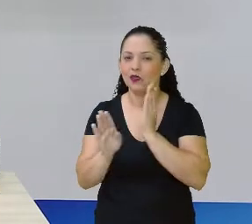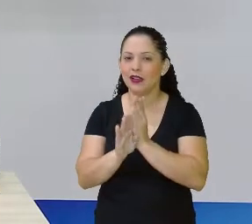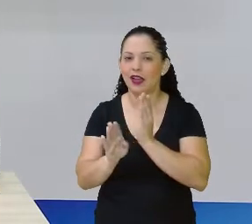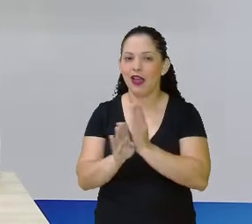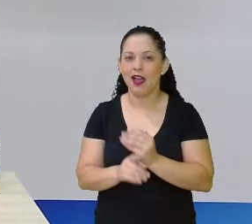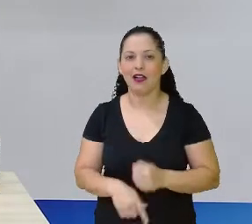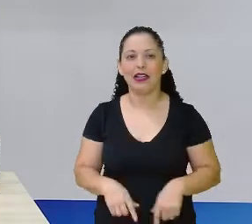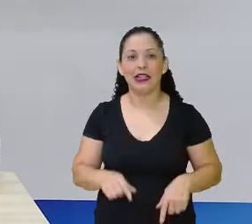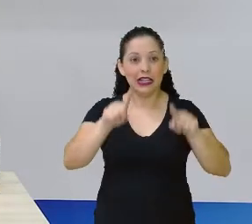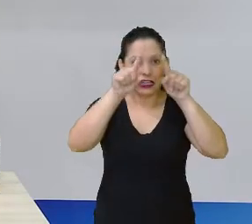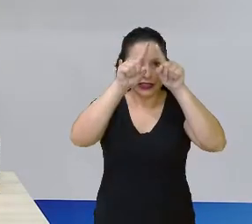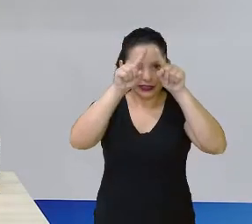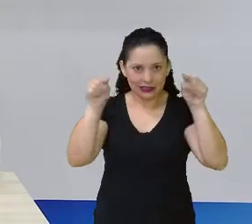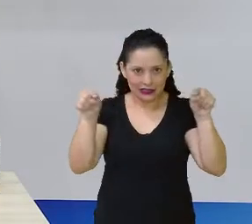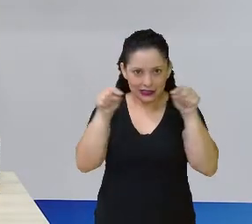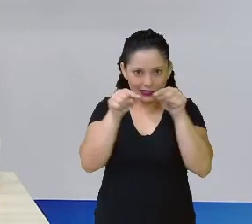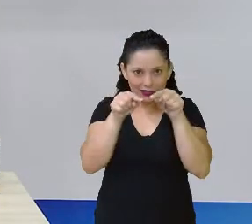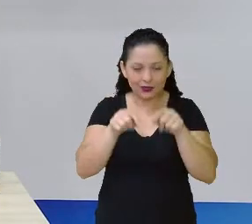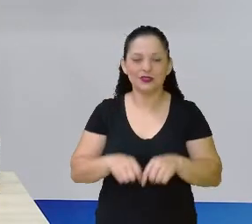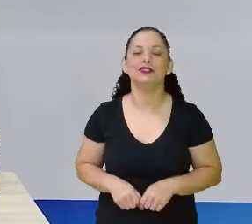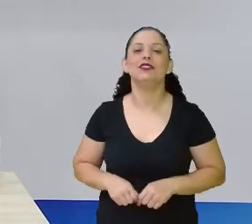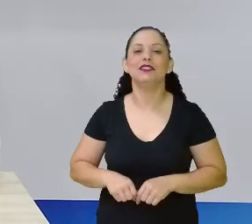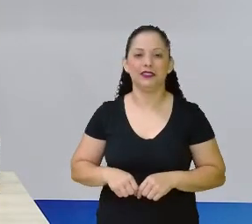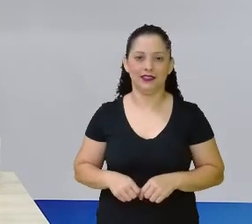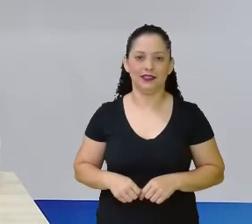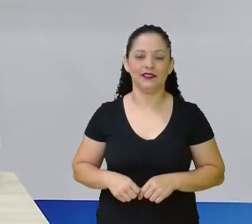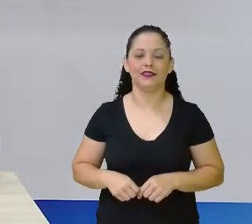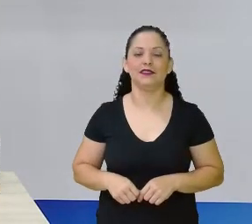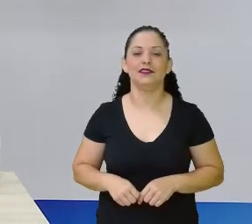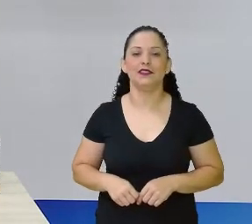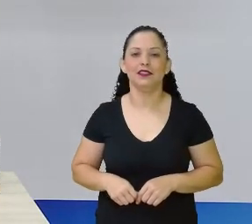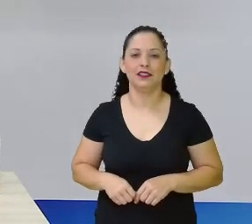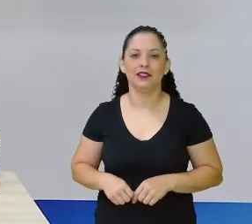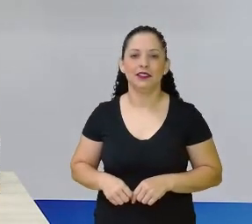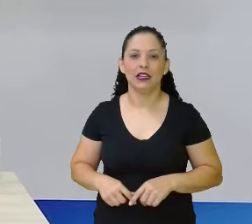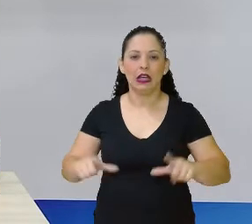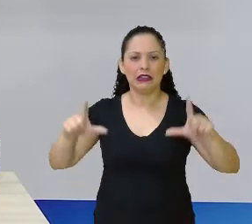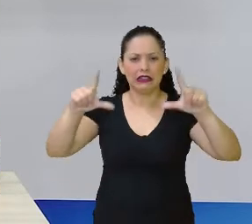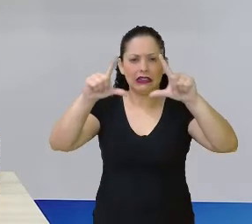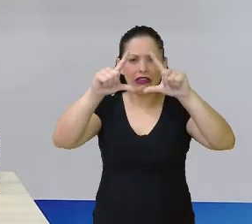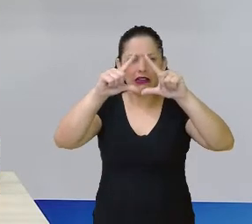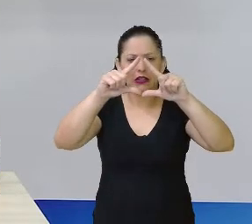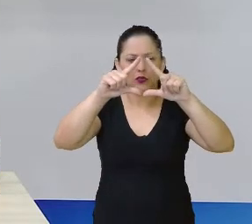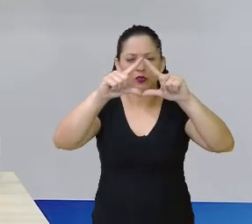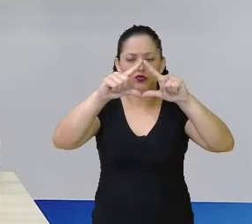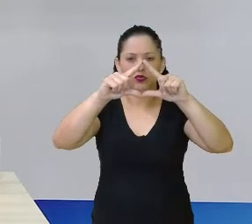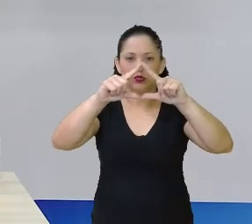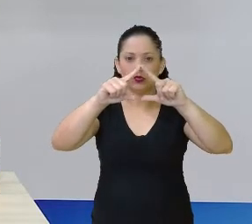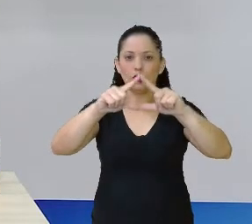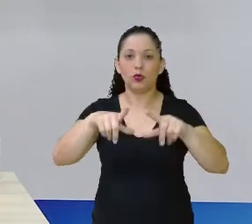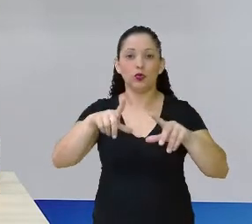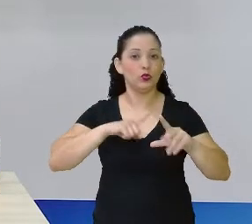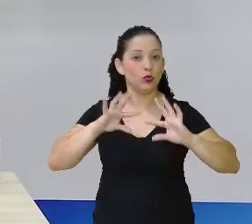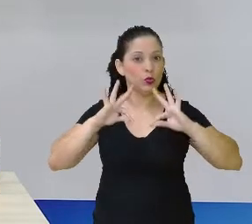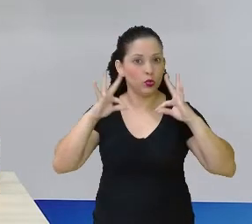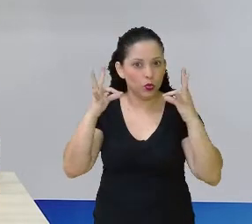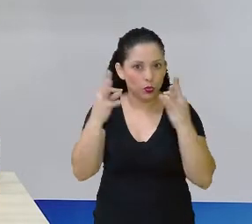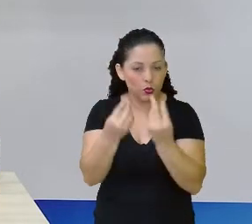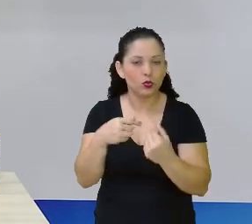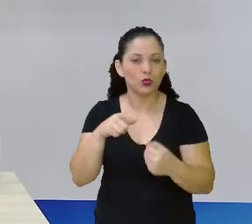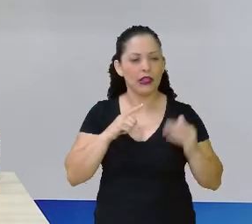triângulos. Presta atenção. Todas as pirâmides têm